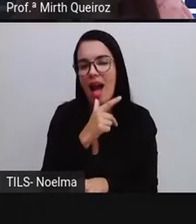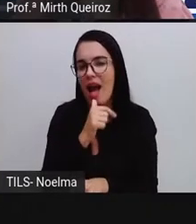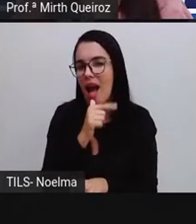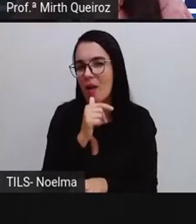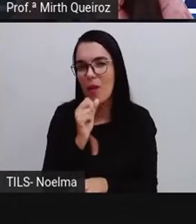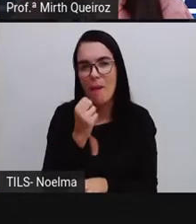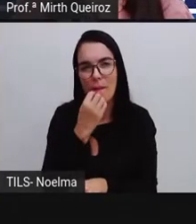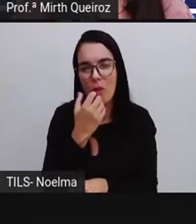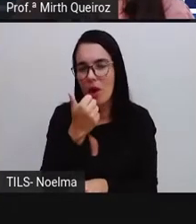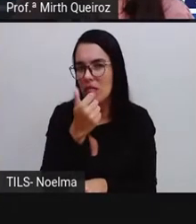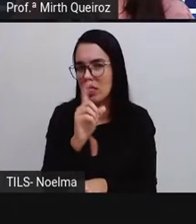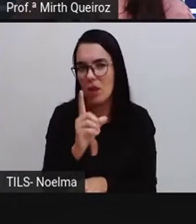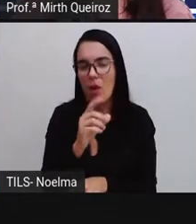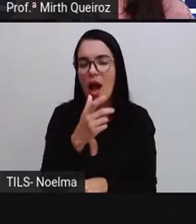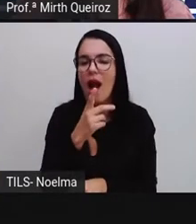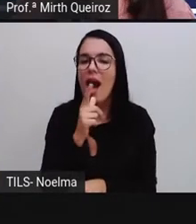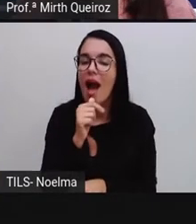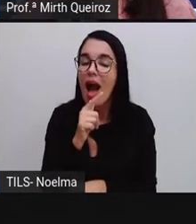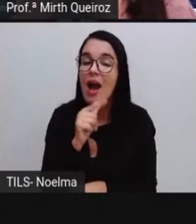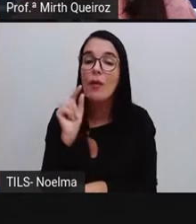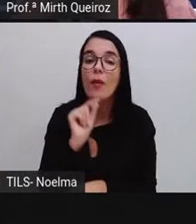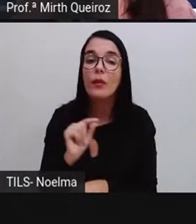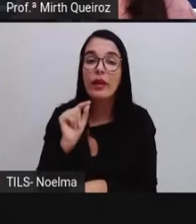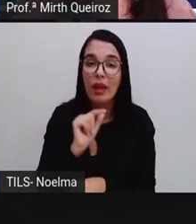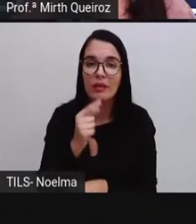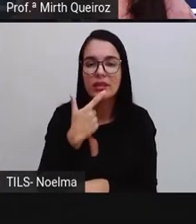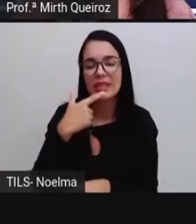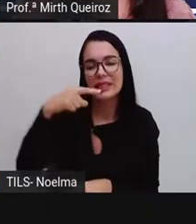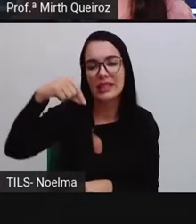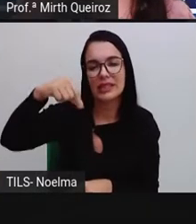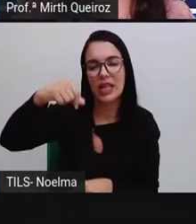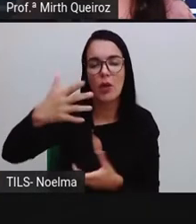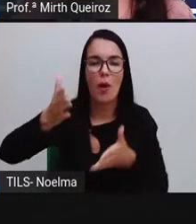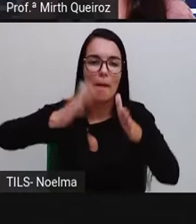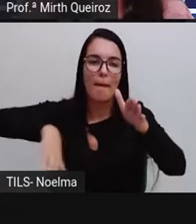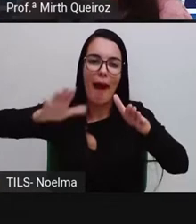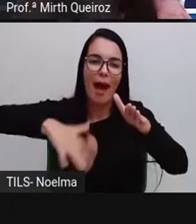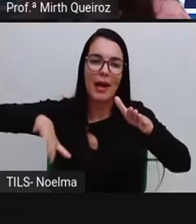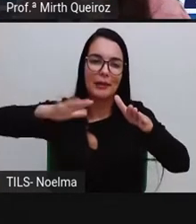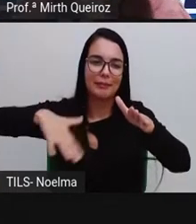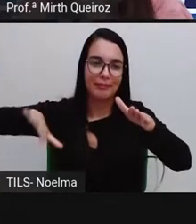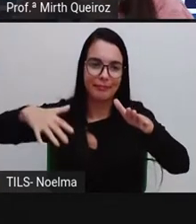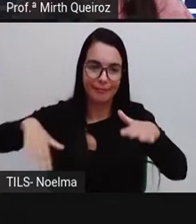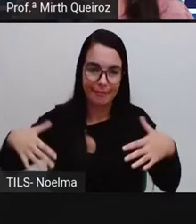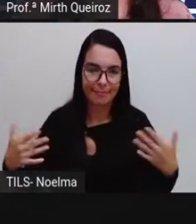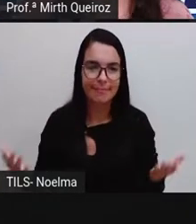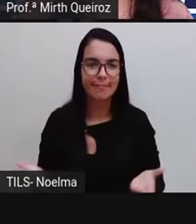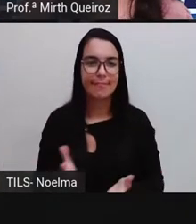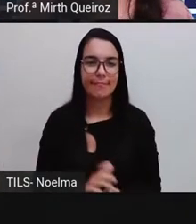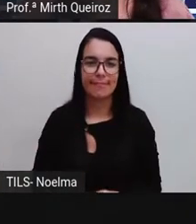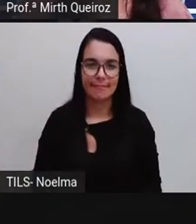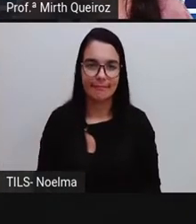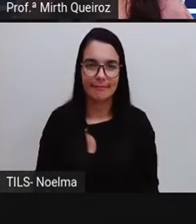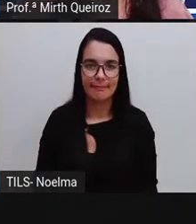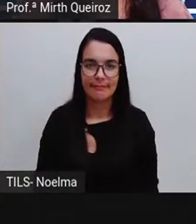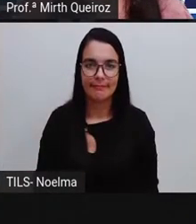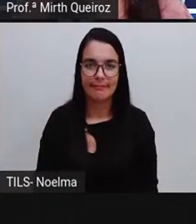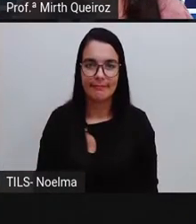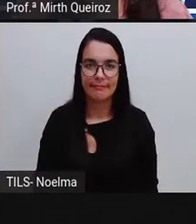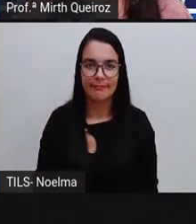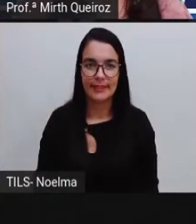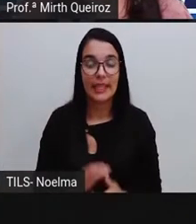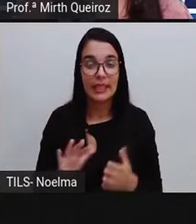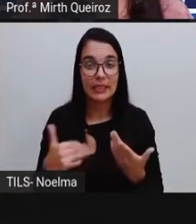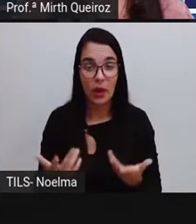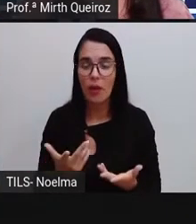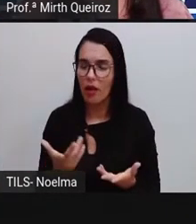água potável né não é água para que a gente que a gente possa consumir né não é água doce também Oi e aí